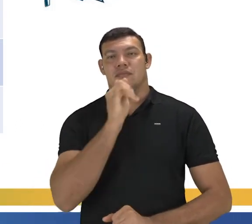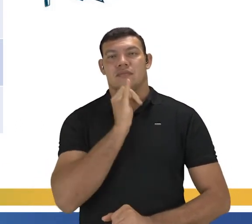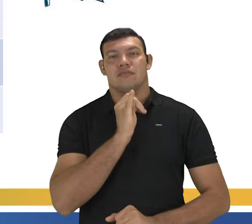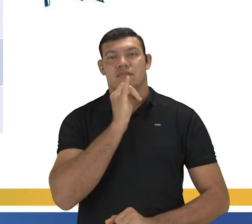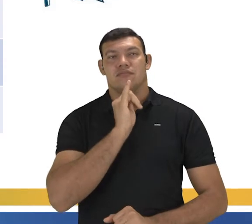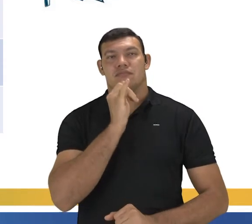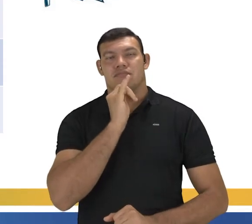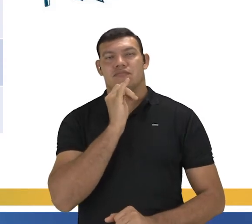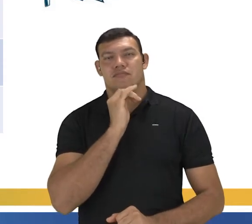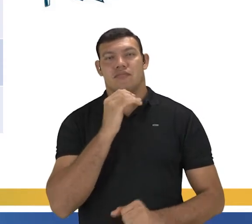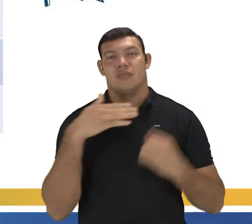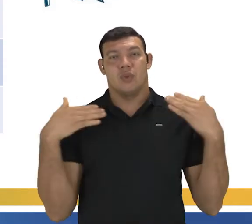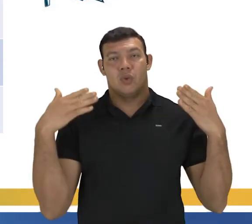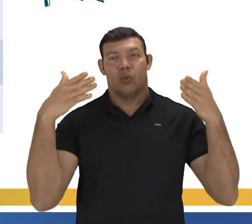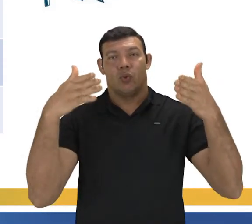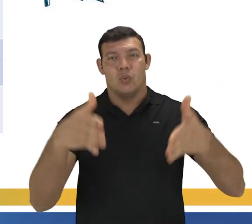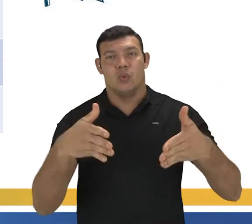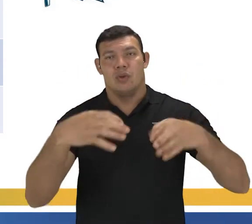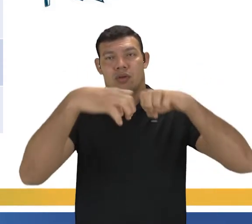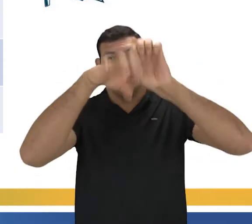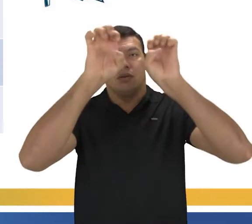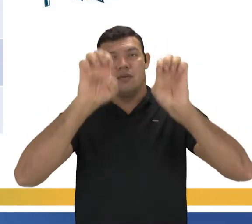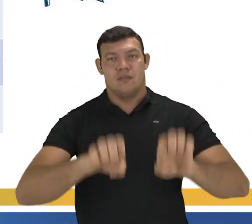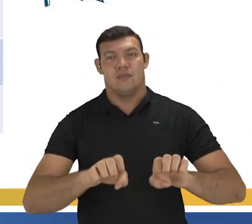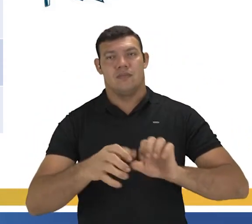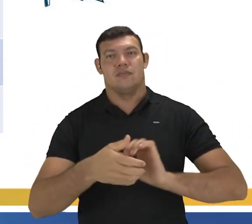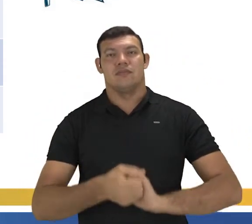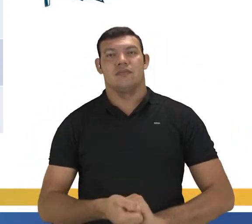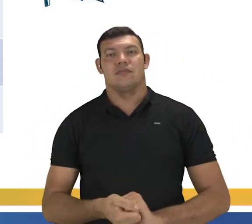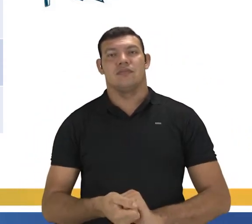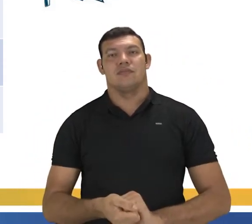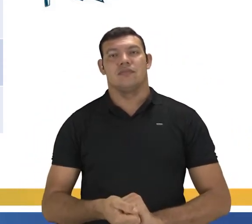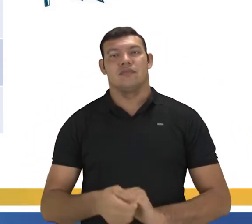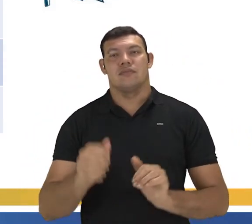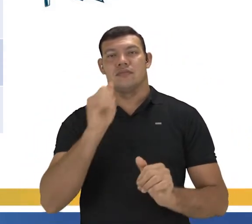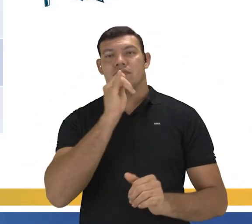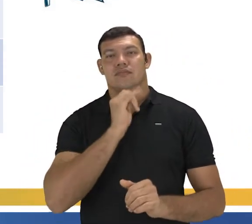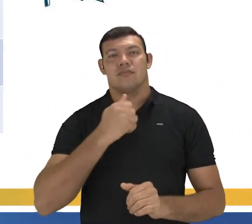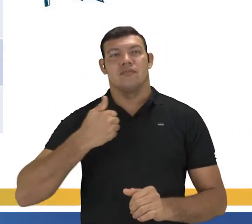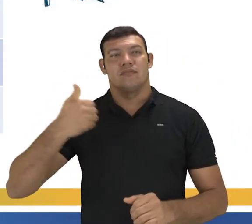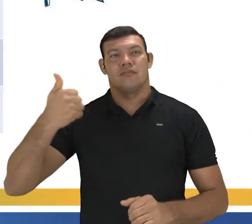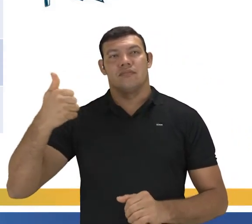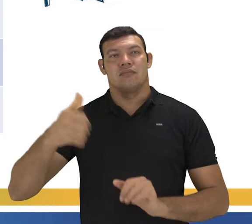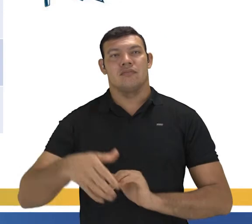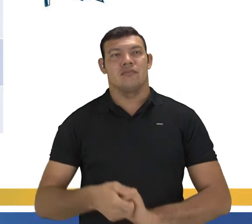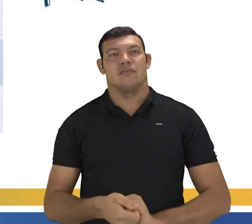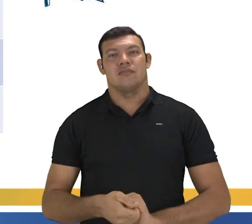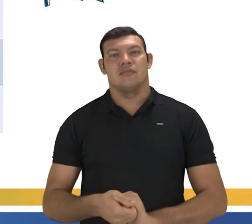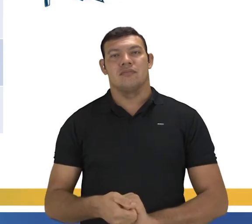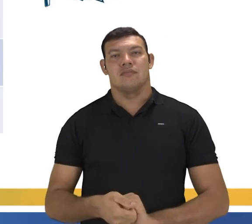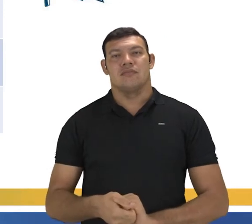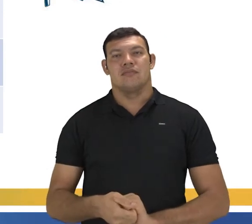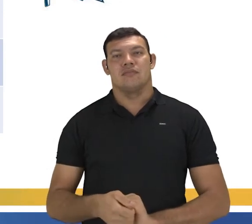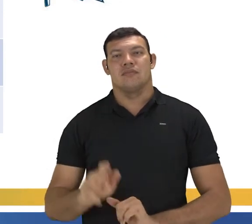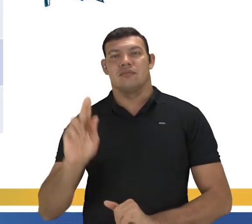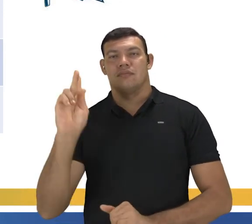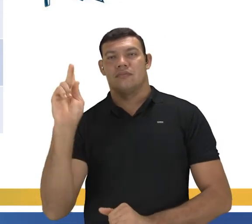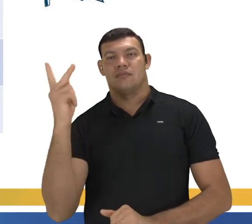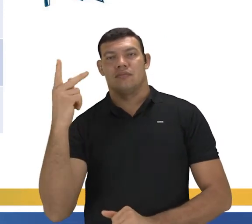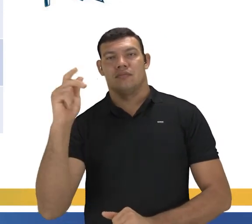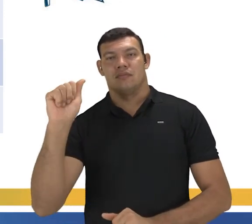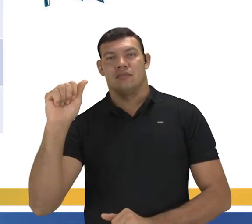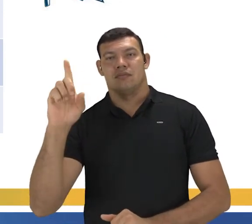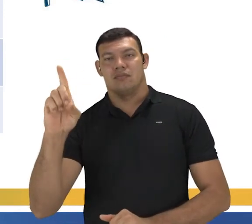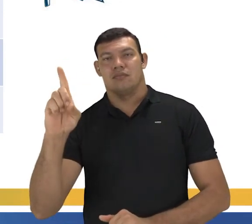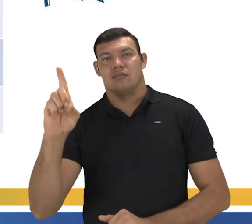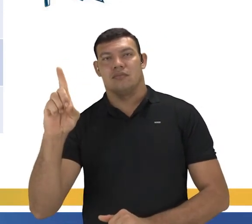exemplos focando agora na estrutura tá bom primeiro exemplo red a eva ciliar